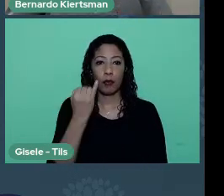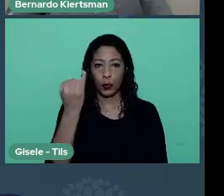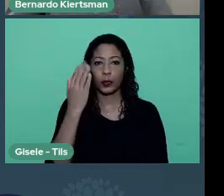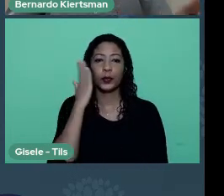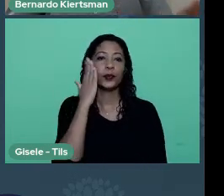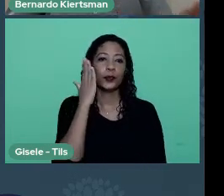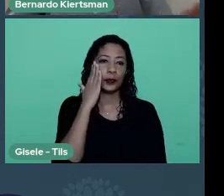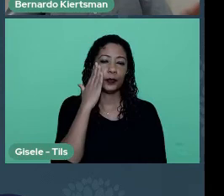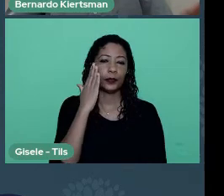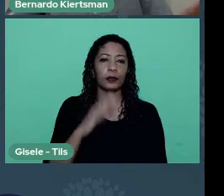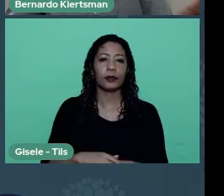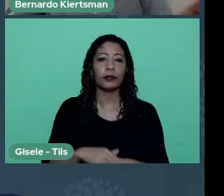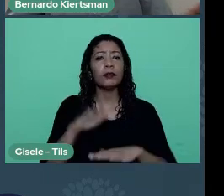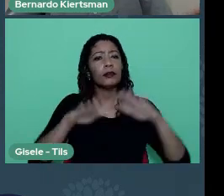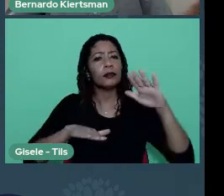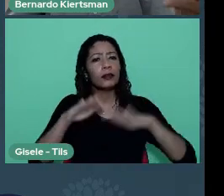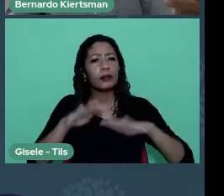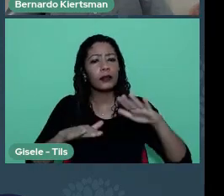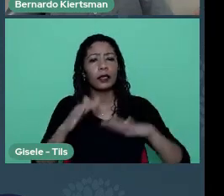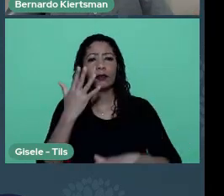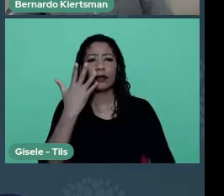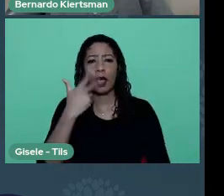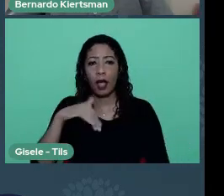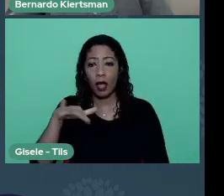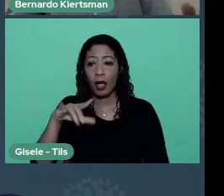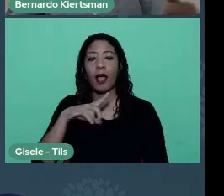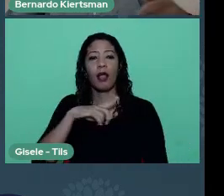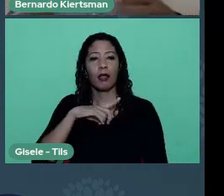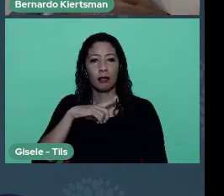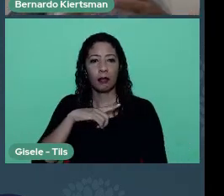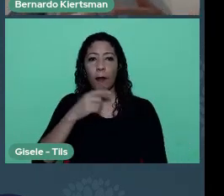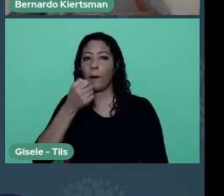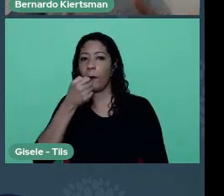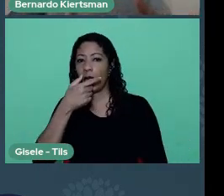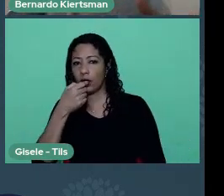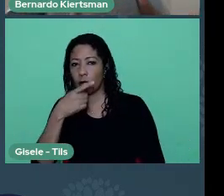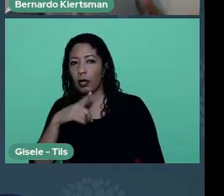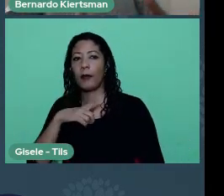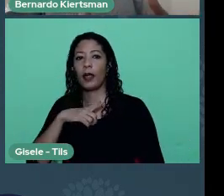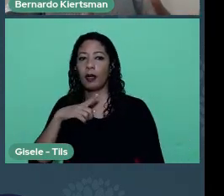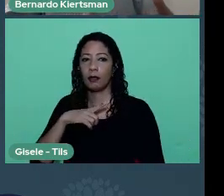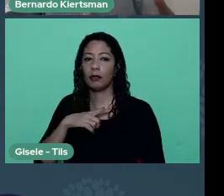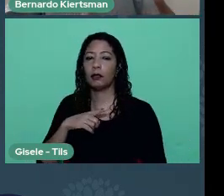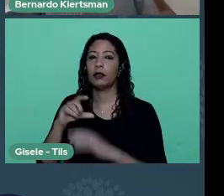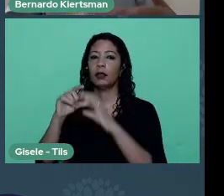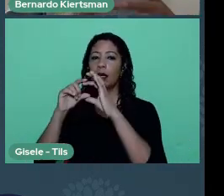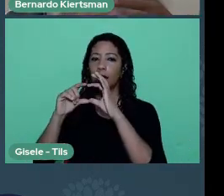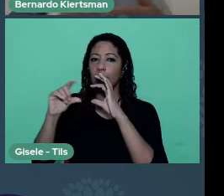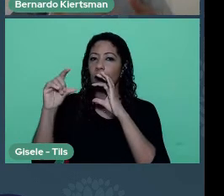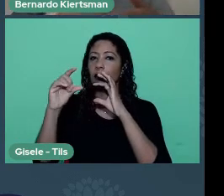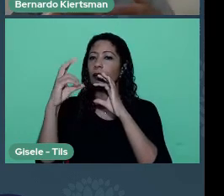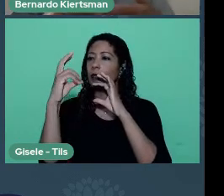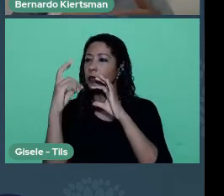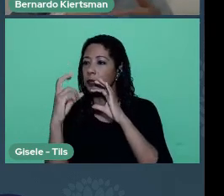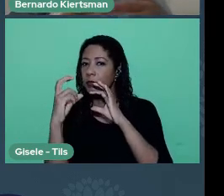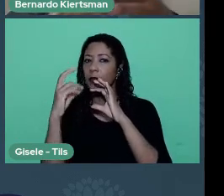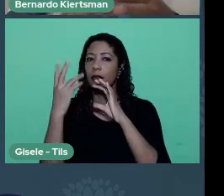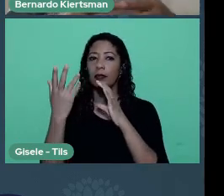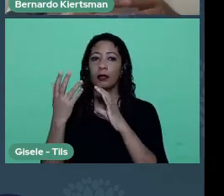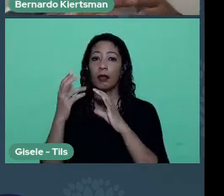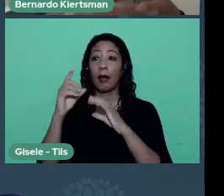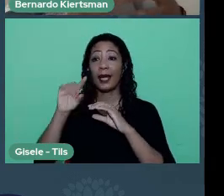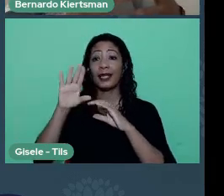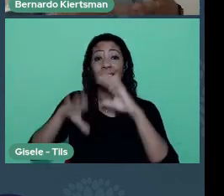a criança tem o medicamento, tem o dispositivo, mas ela não utiliza o dispositivo de uma